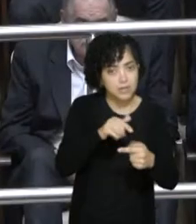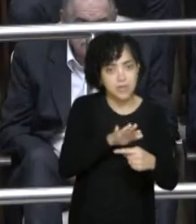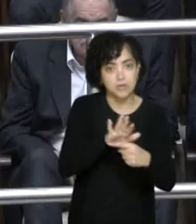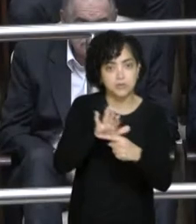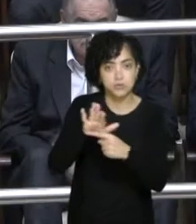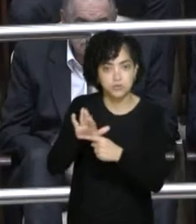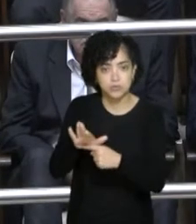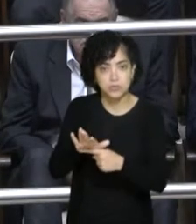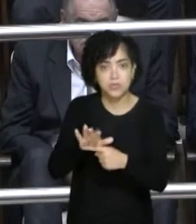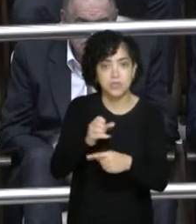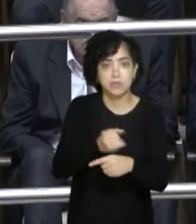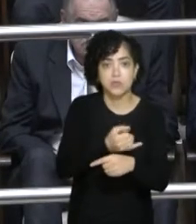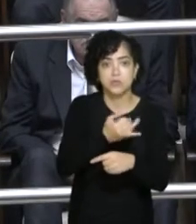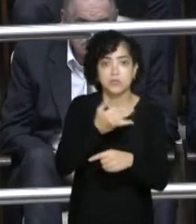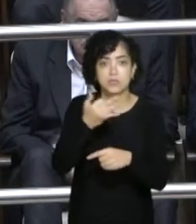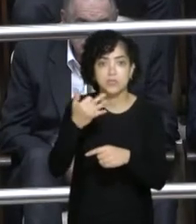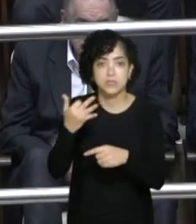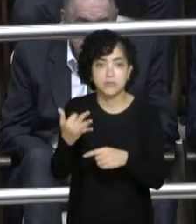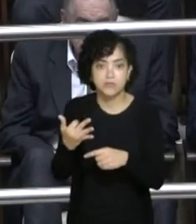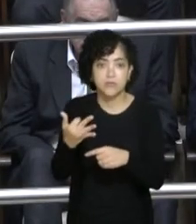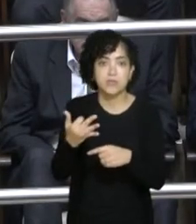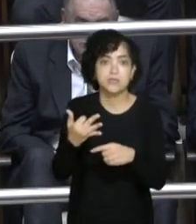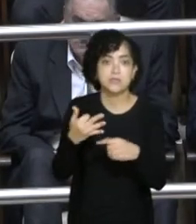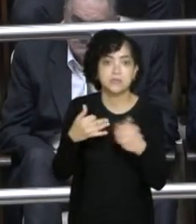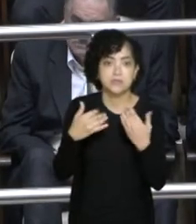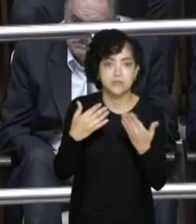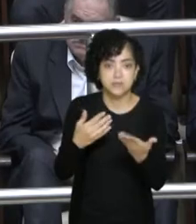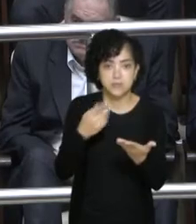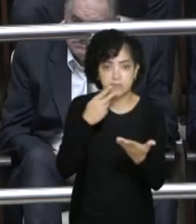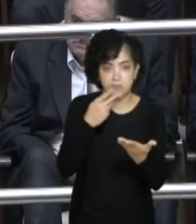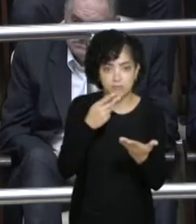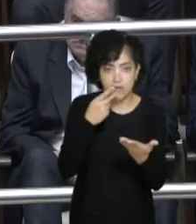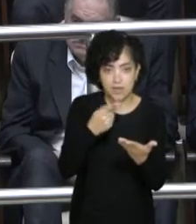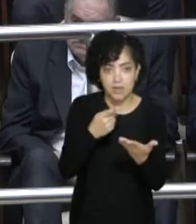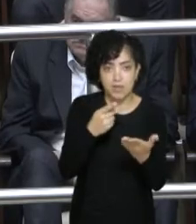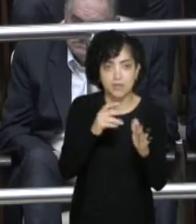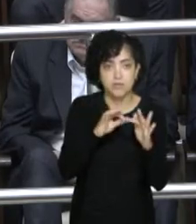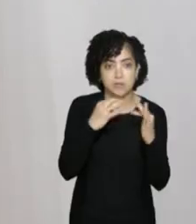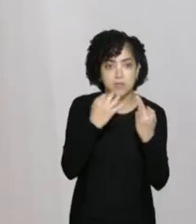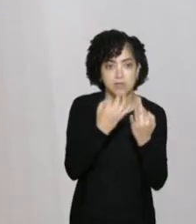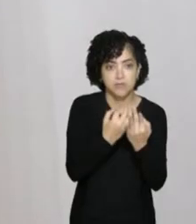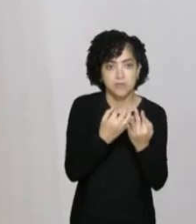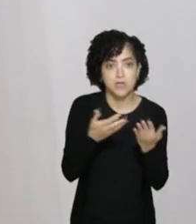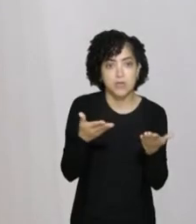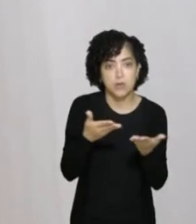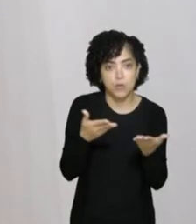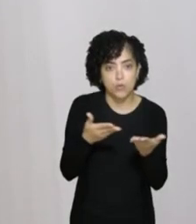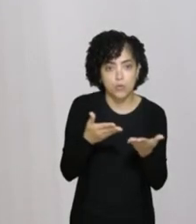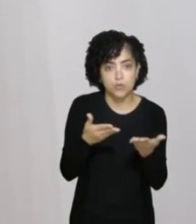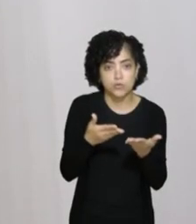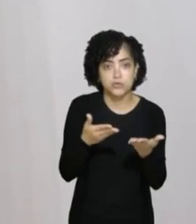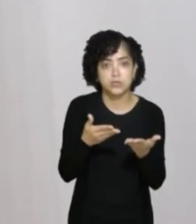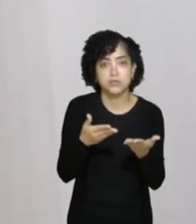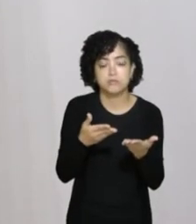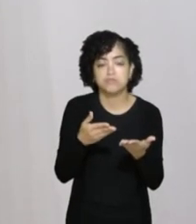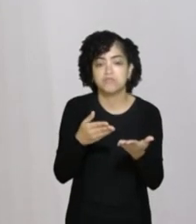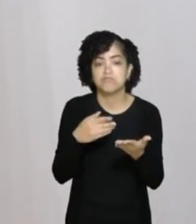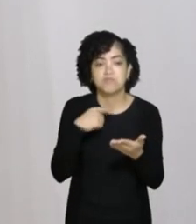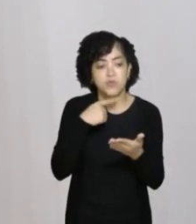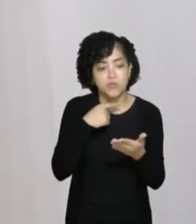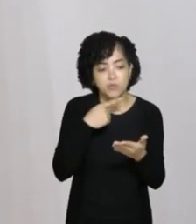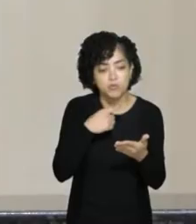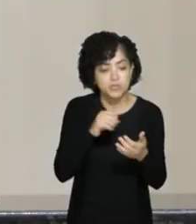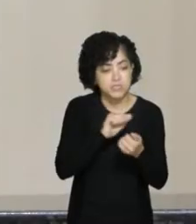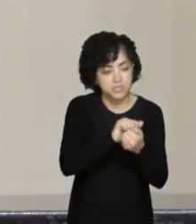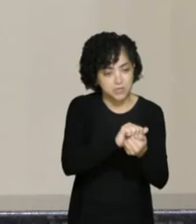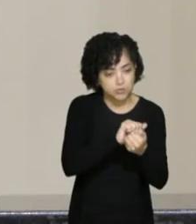Quantas vezes você teve que dizer para a família, hoje eu não vou poder estar no aniversário,